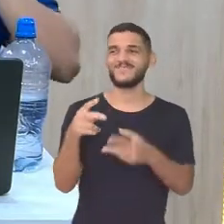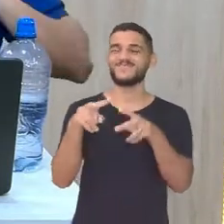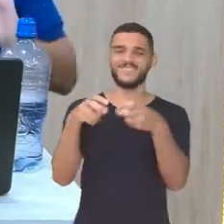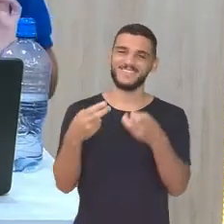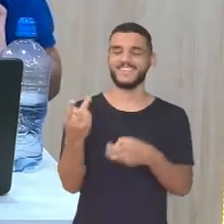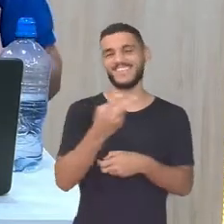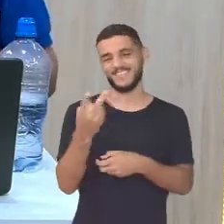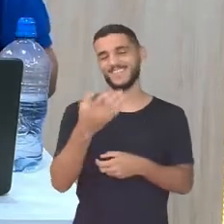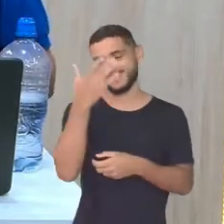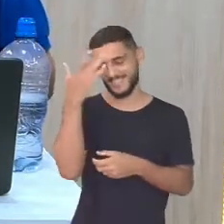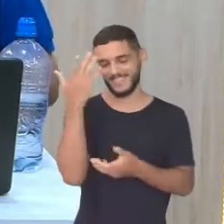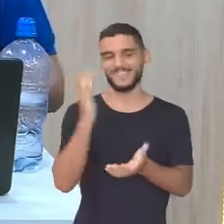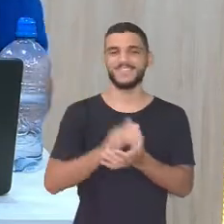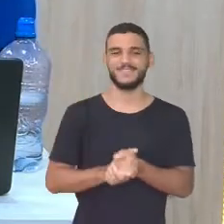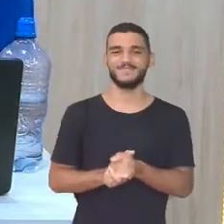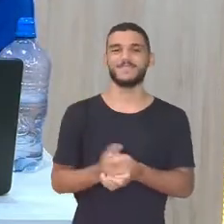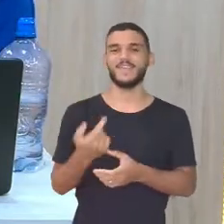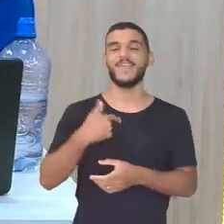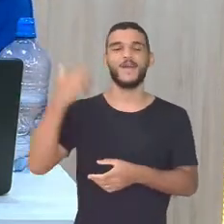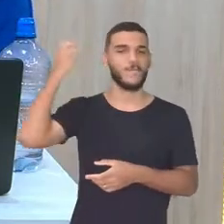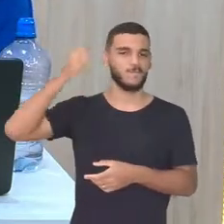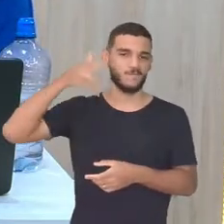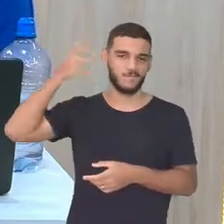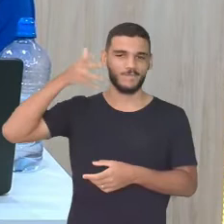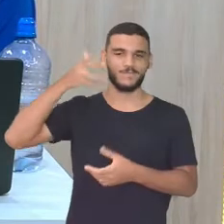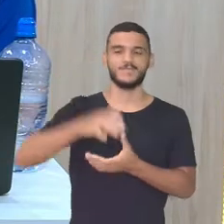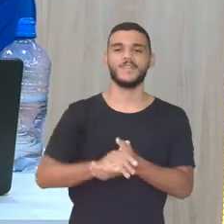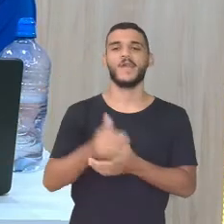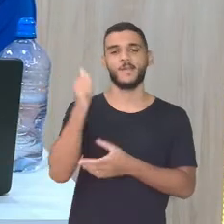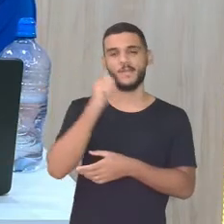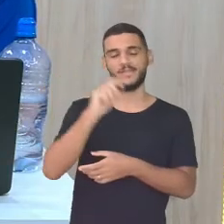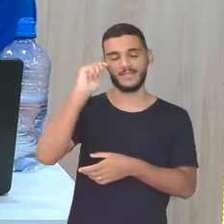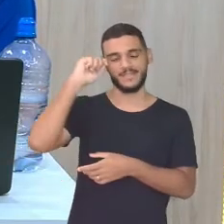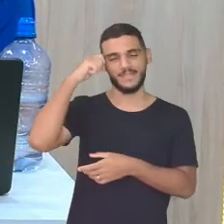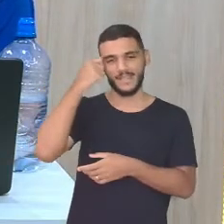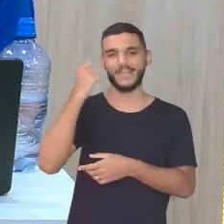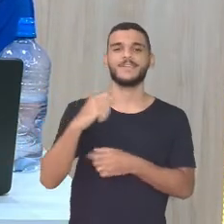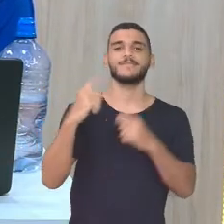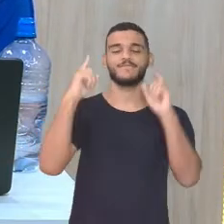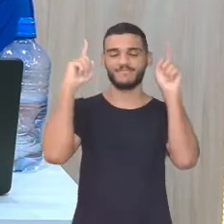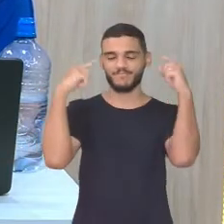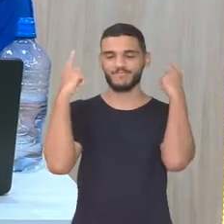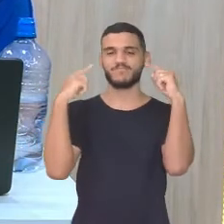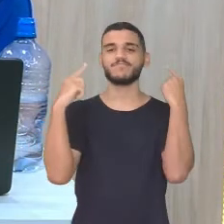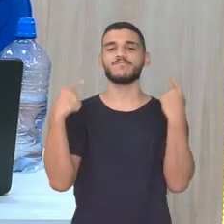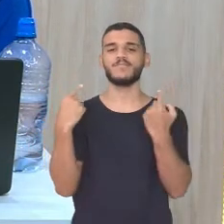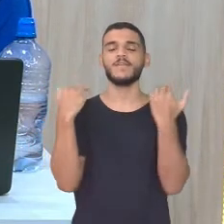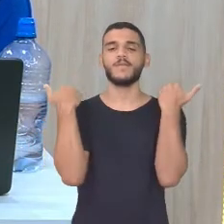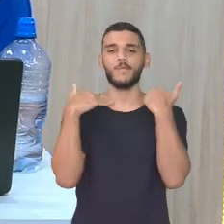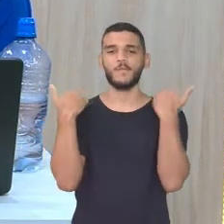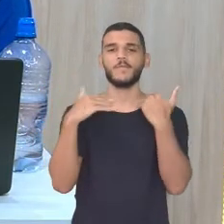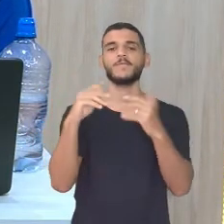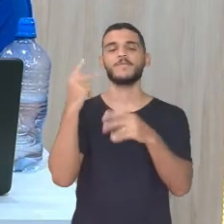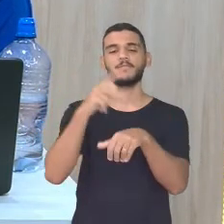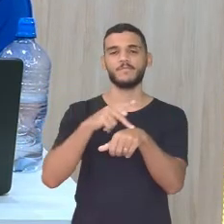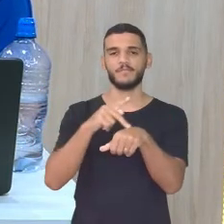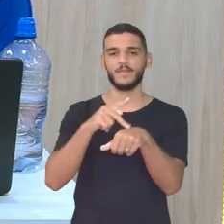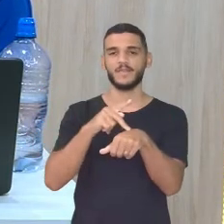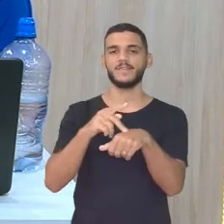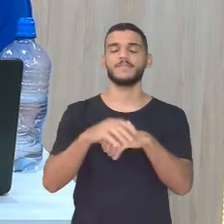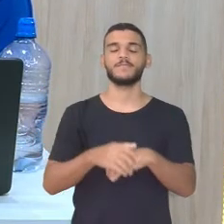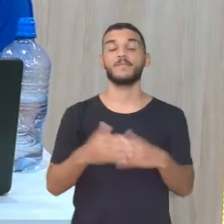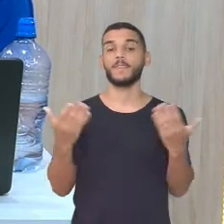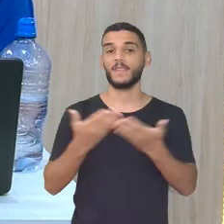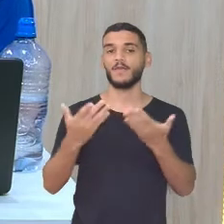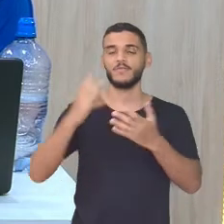dois, eu vou me autodescrever, tá certo? Eu sou uma mulher negra, de cabelos cacheados curtos pretos. Hoje eles